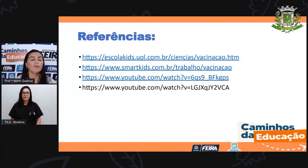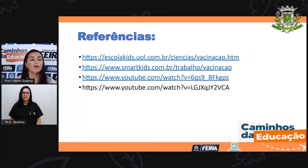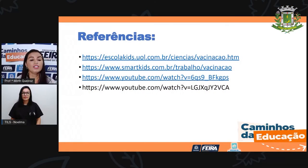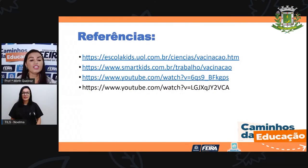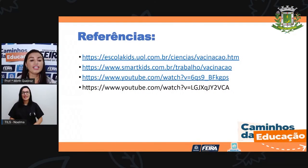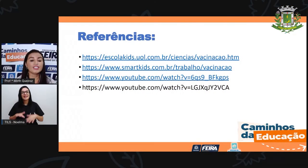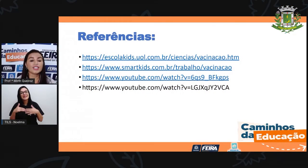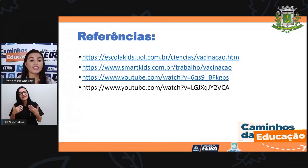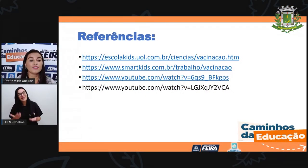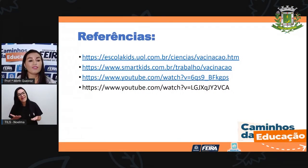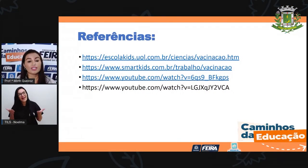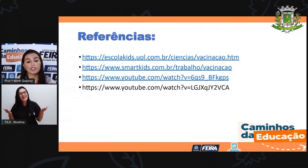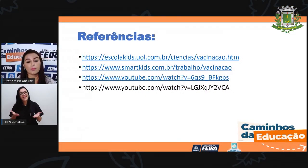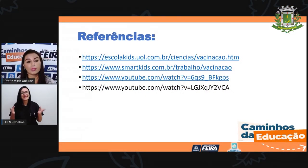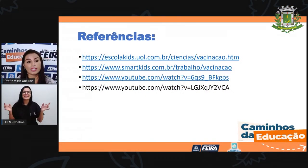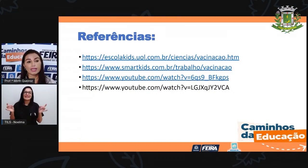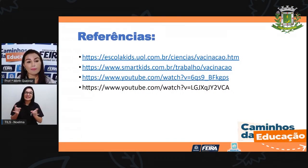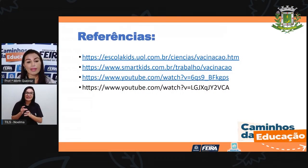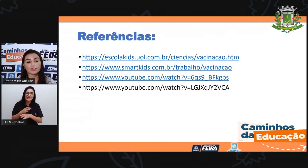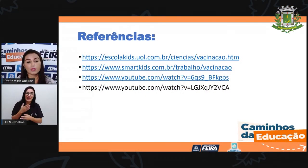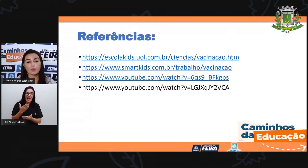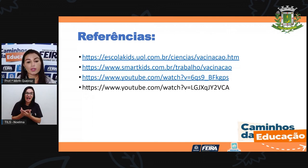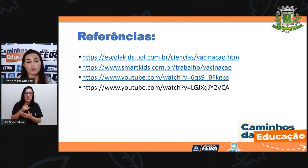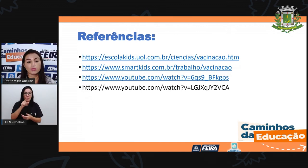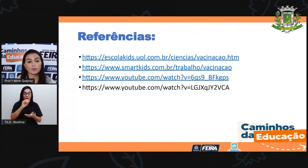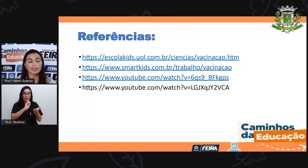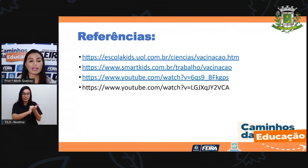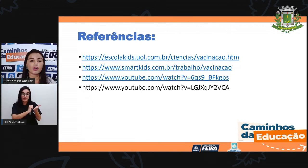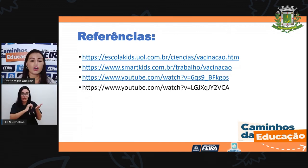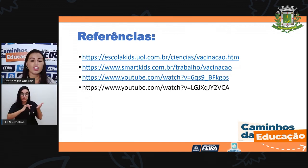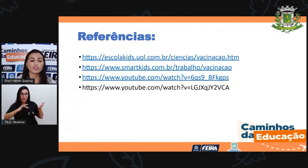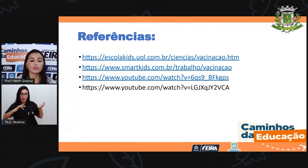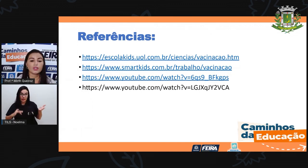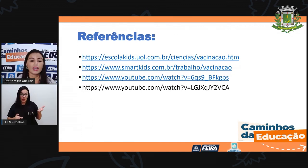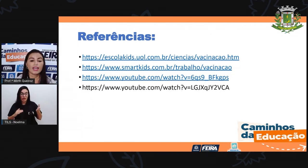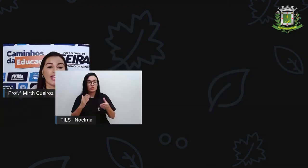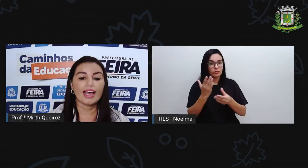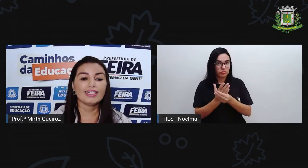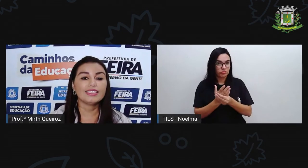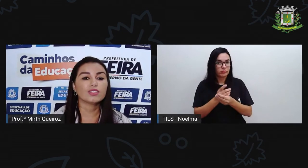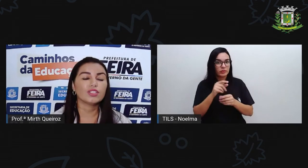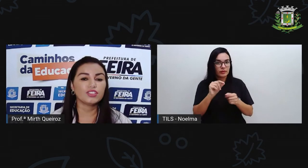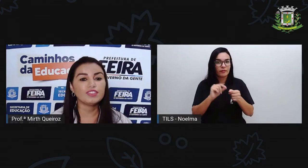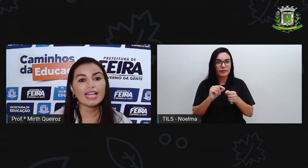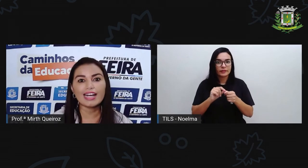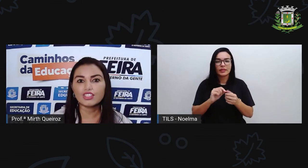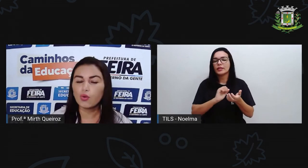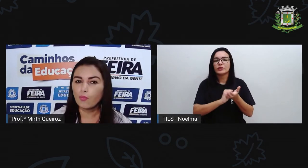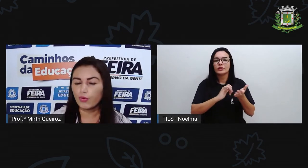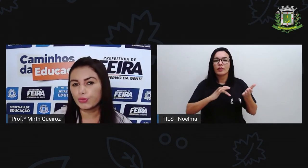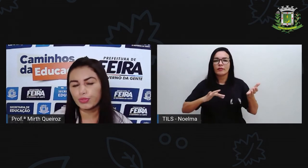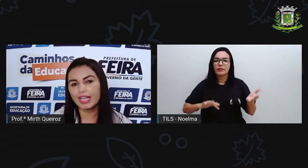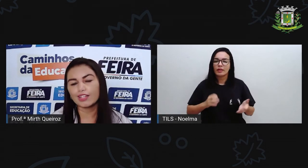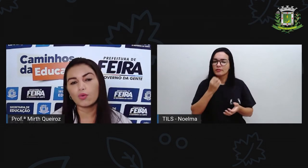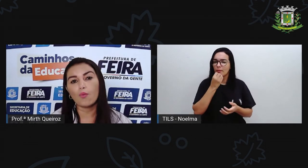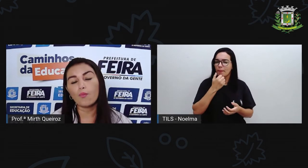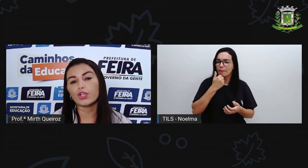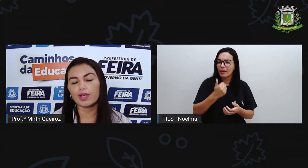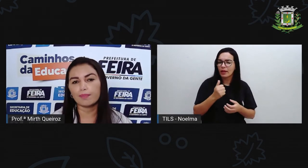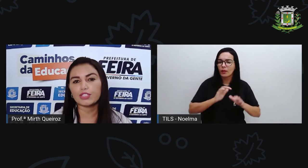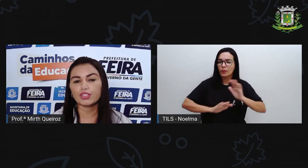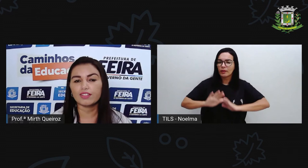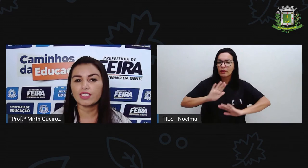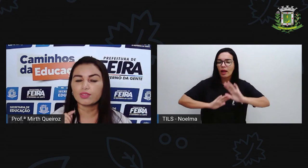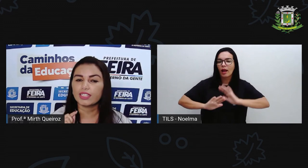bom gente a gente vai ficando por aqui pega o seu percurso pedagógico realiza a sua atividade com muito cuidado com